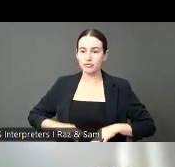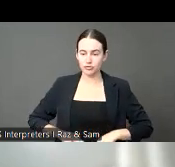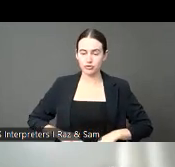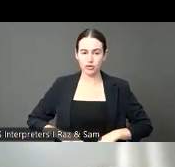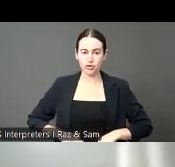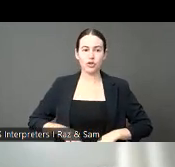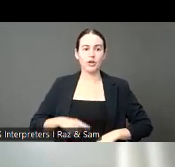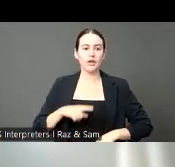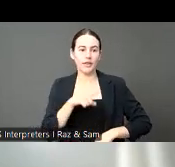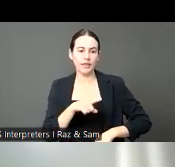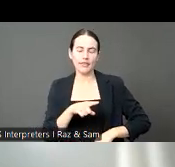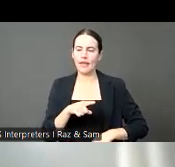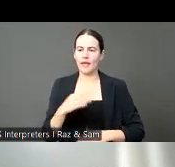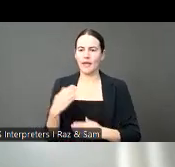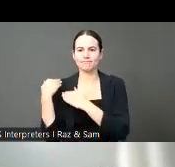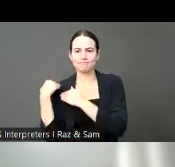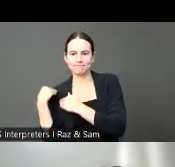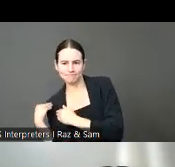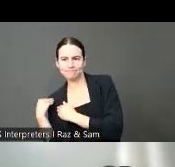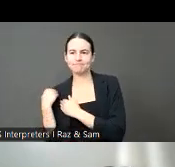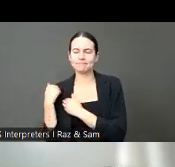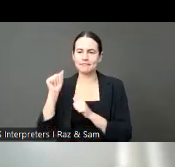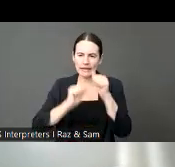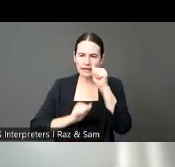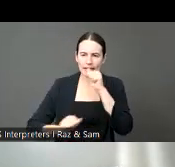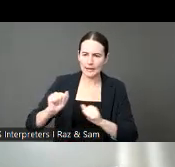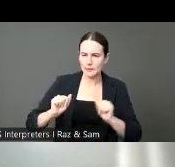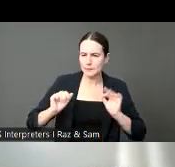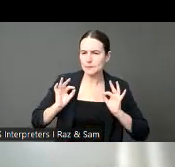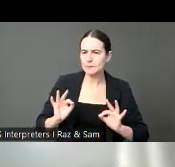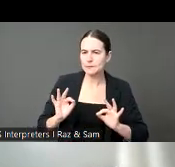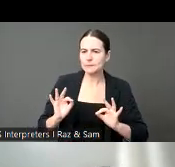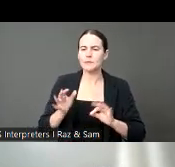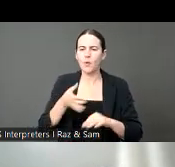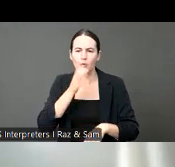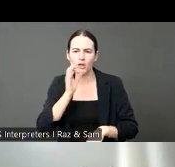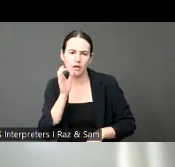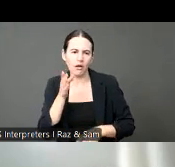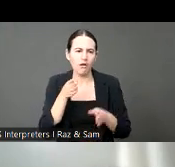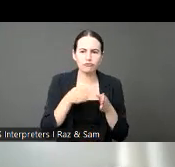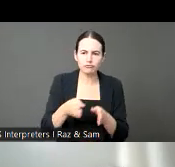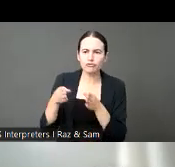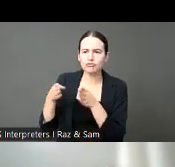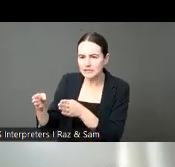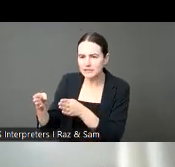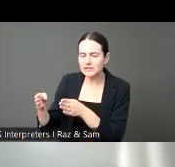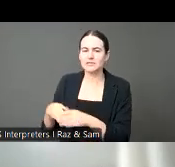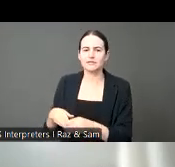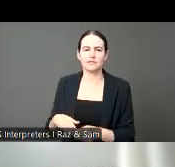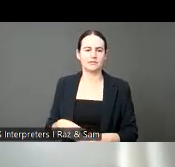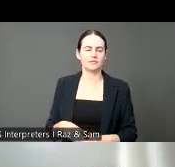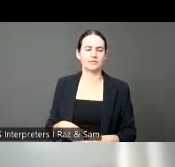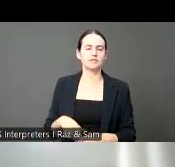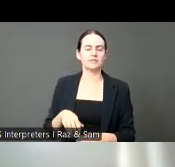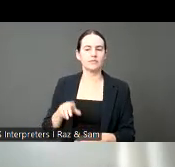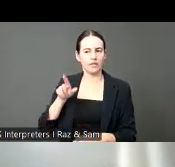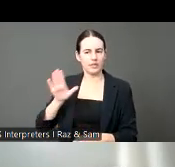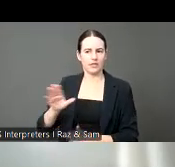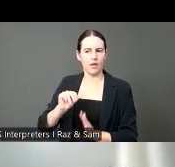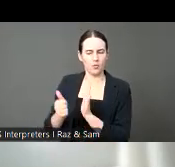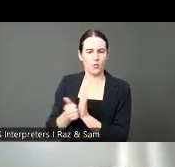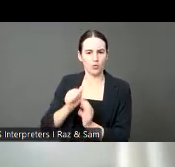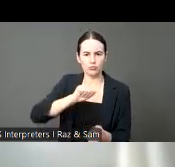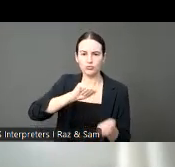para enfrentar alguns determinantes sociais. O Ministério da Ciência e Tecnologia, que